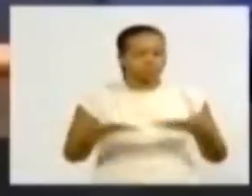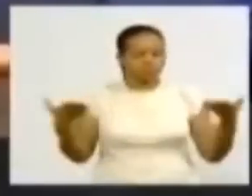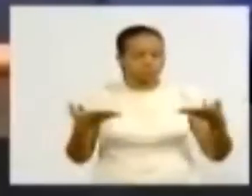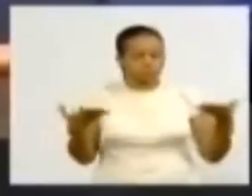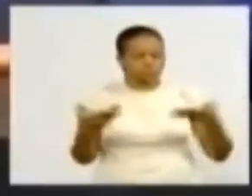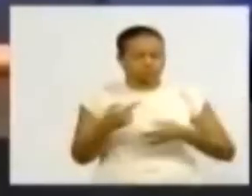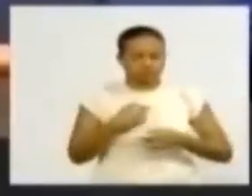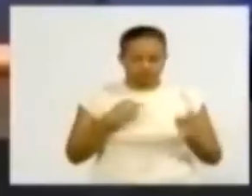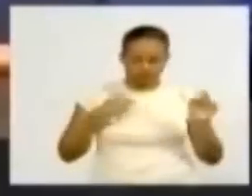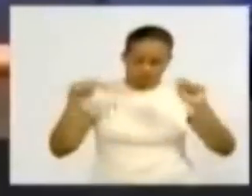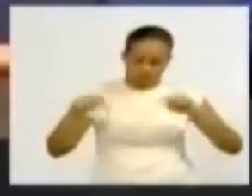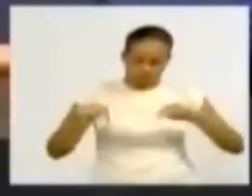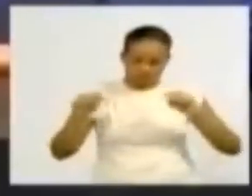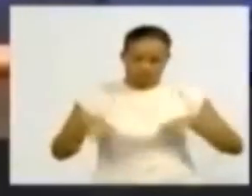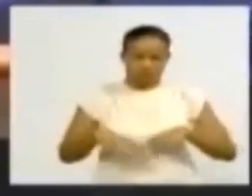hoje eu estou aqui